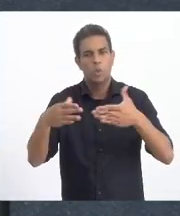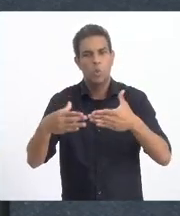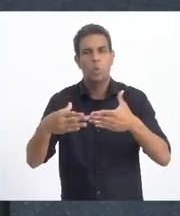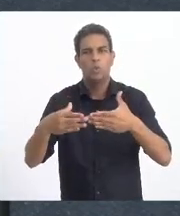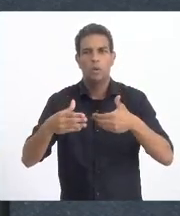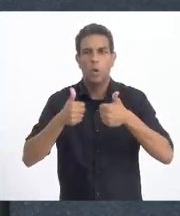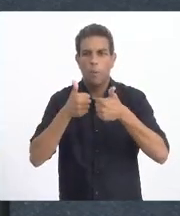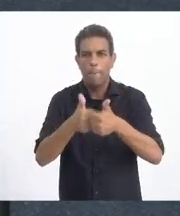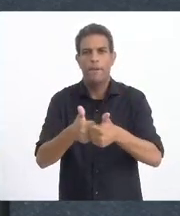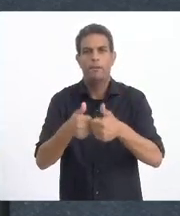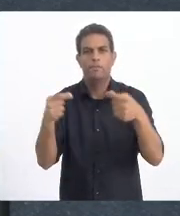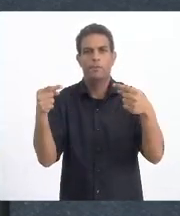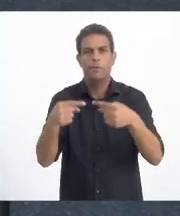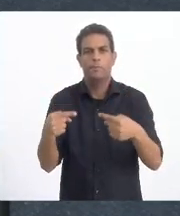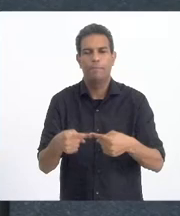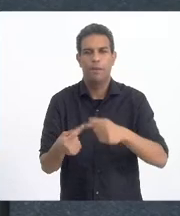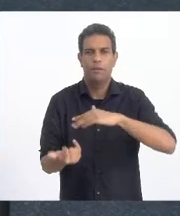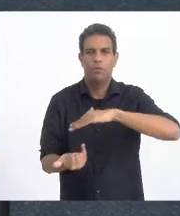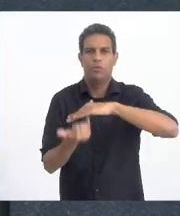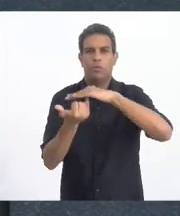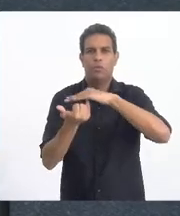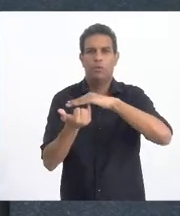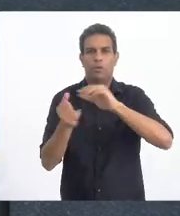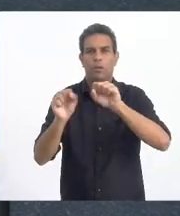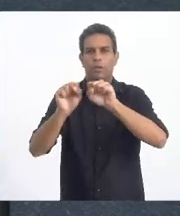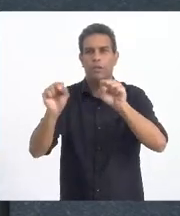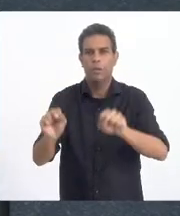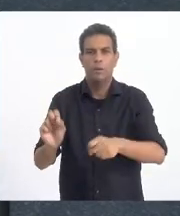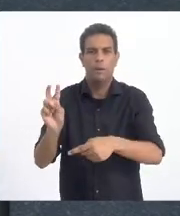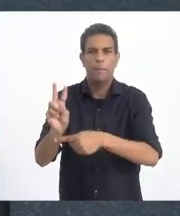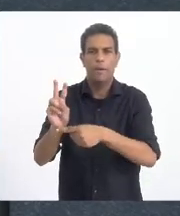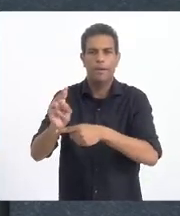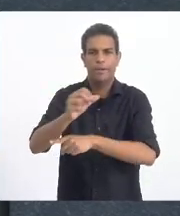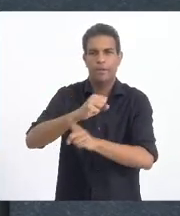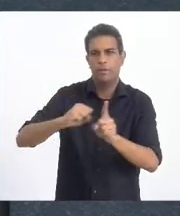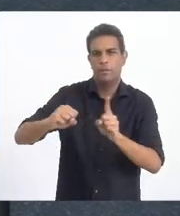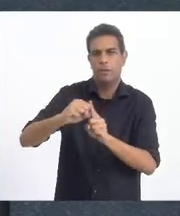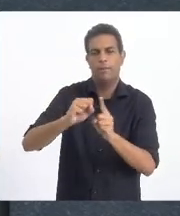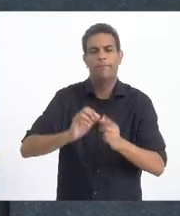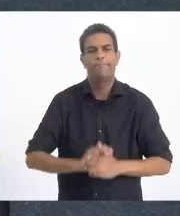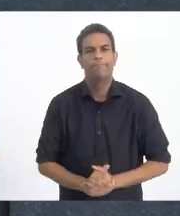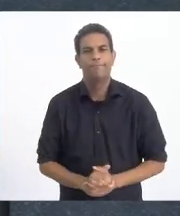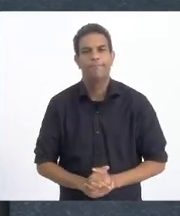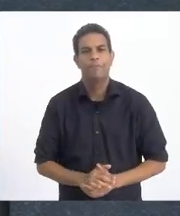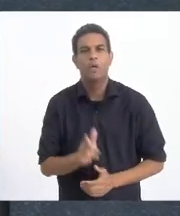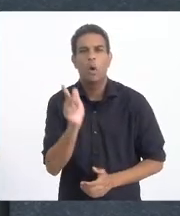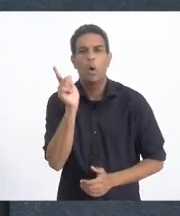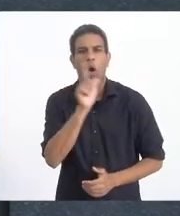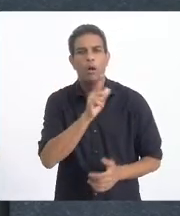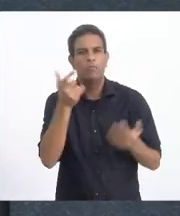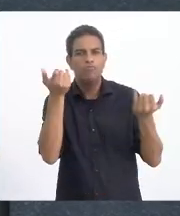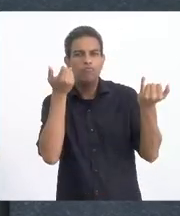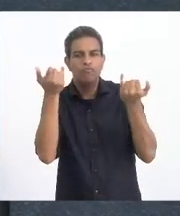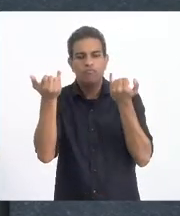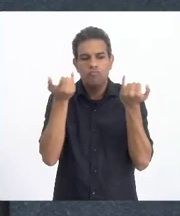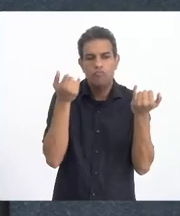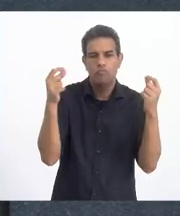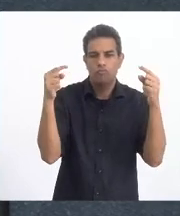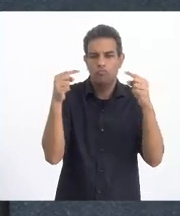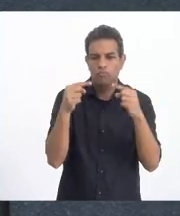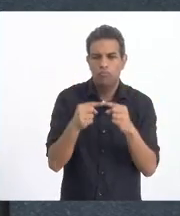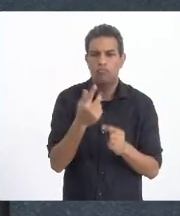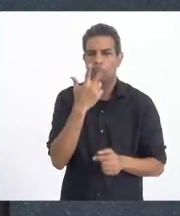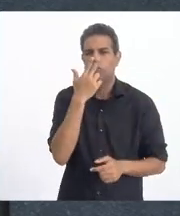que acompanha a instituição do Sistema de Proteção Social, e nesse sentido capturamos aqui algumas questões que me